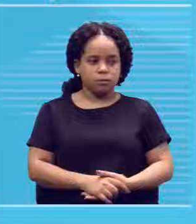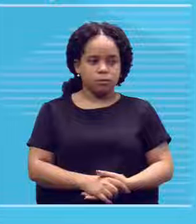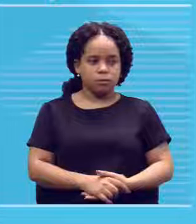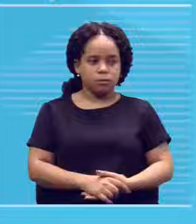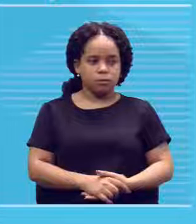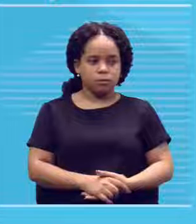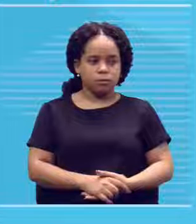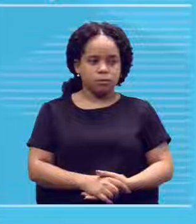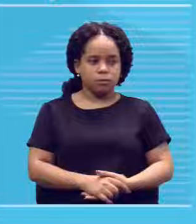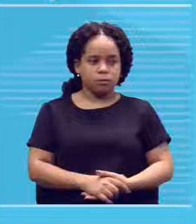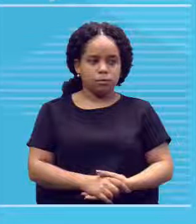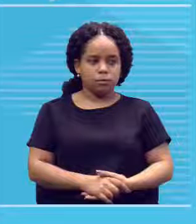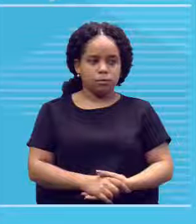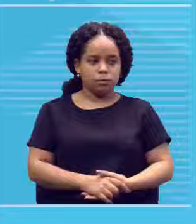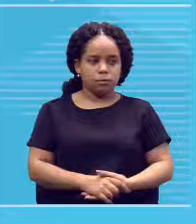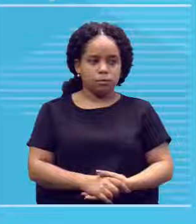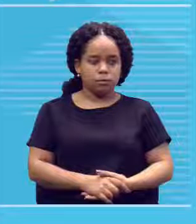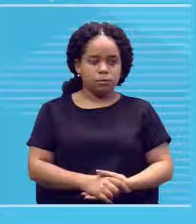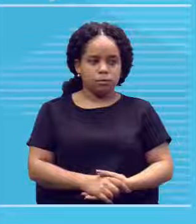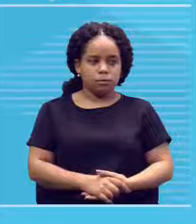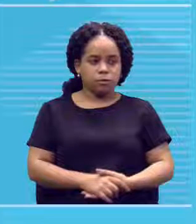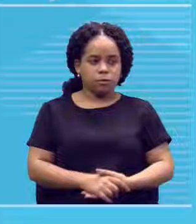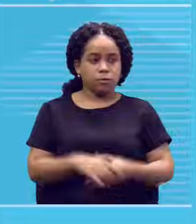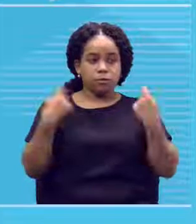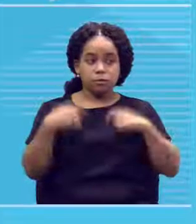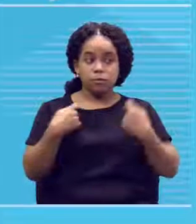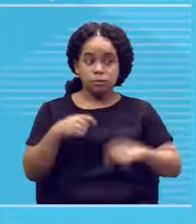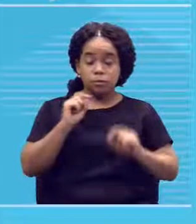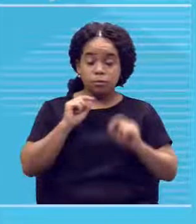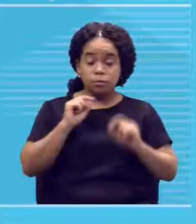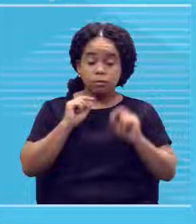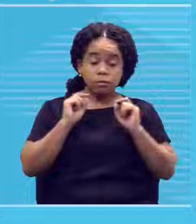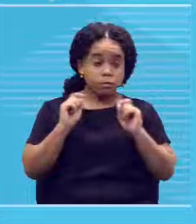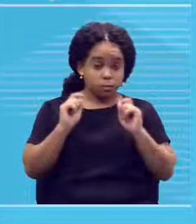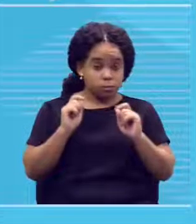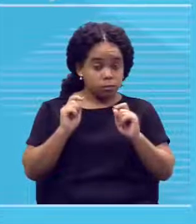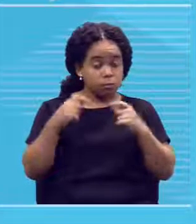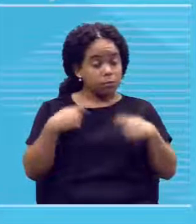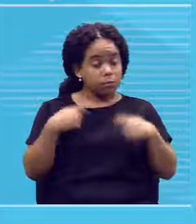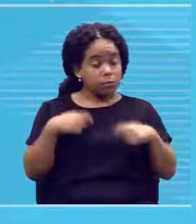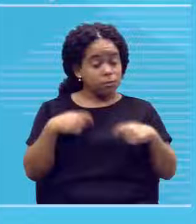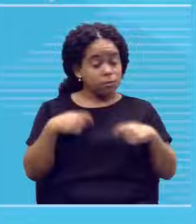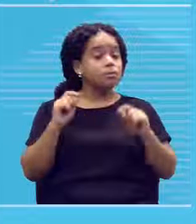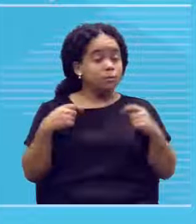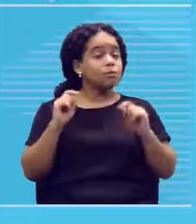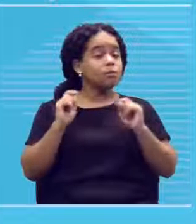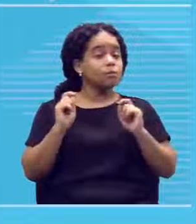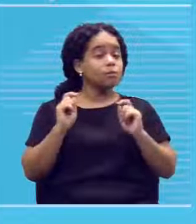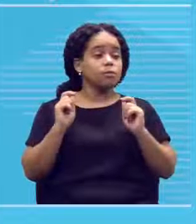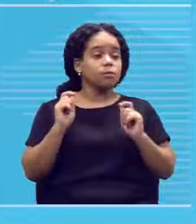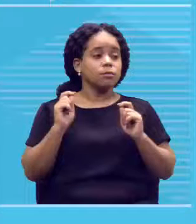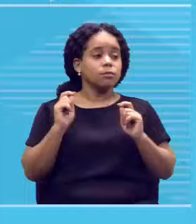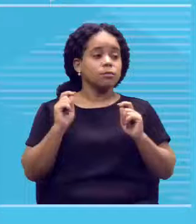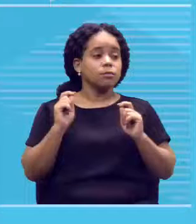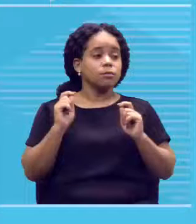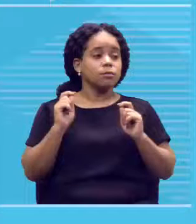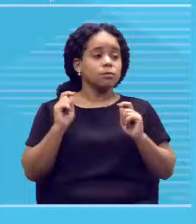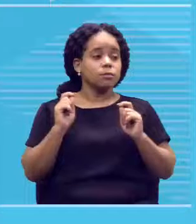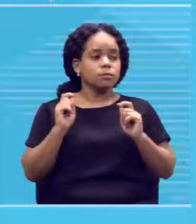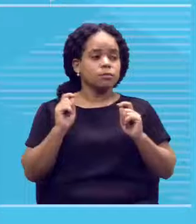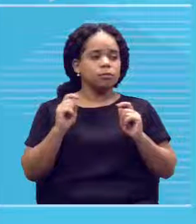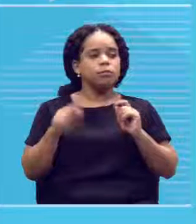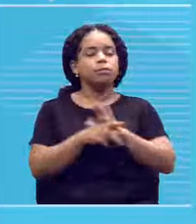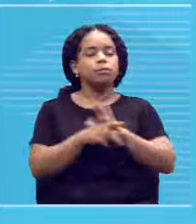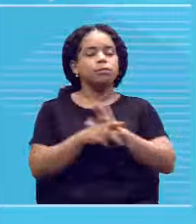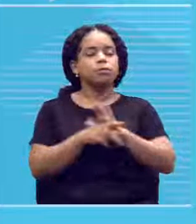necessitam de que necessita ou de que e na necessitam de que